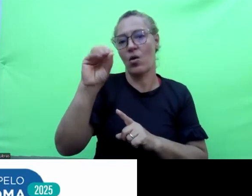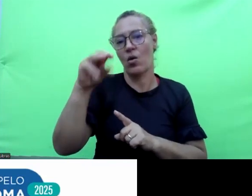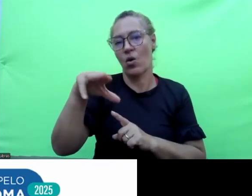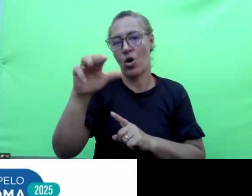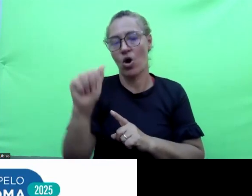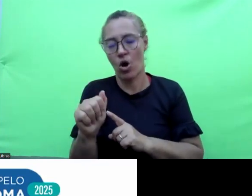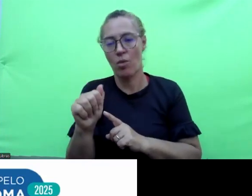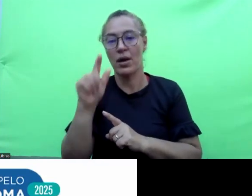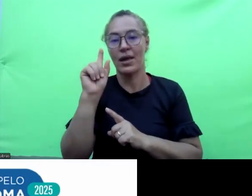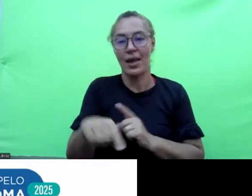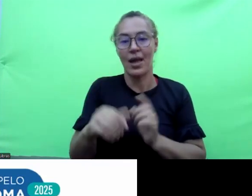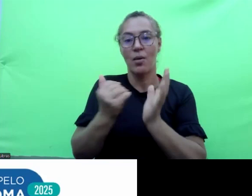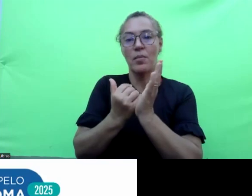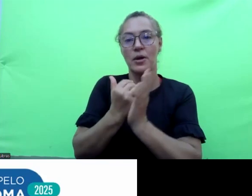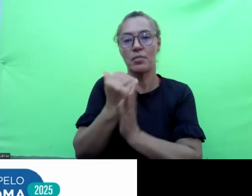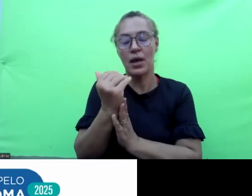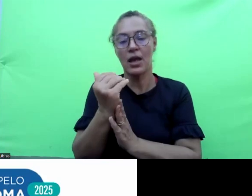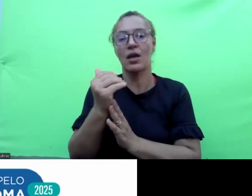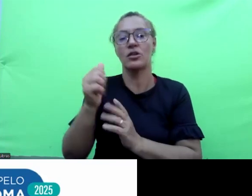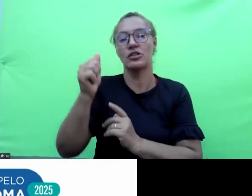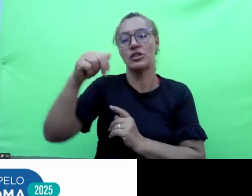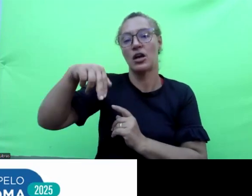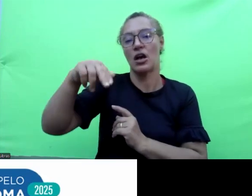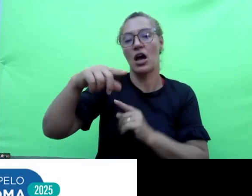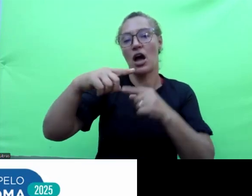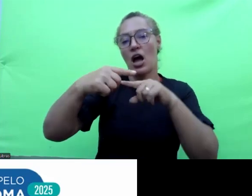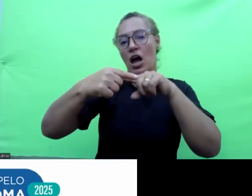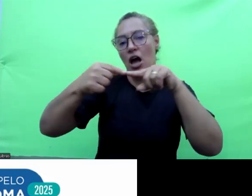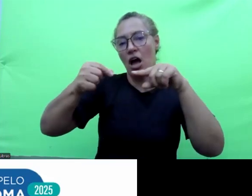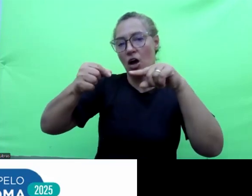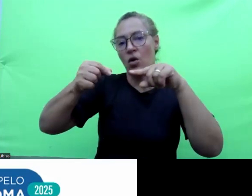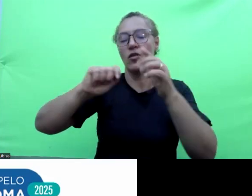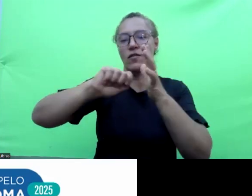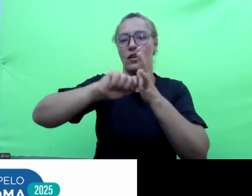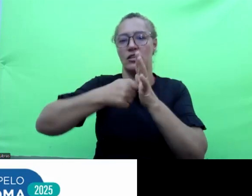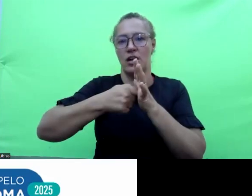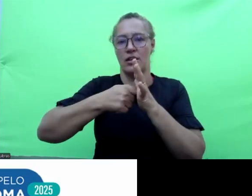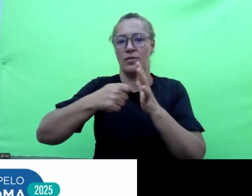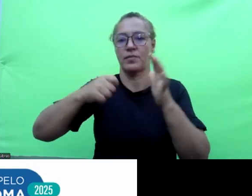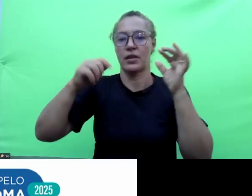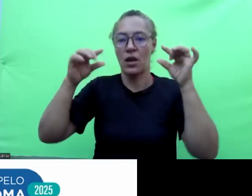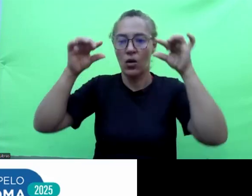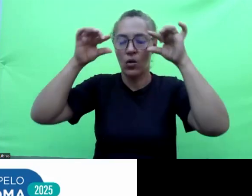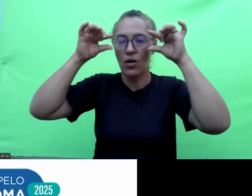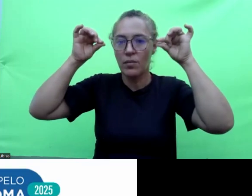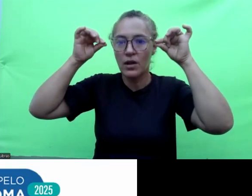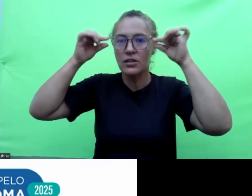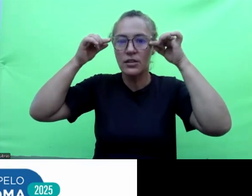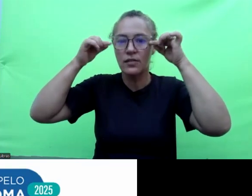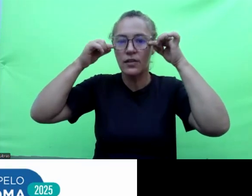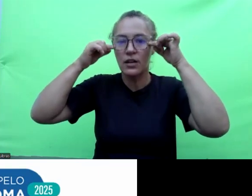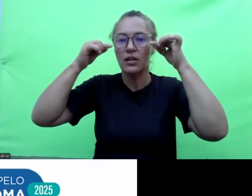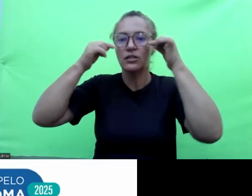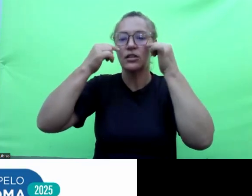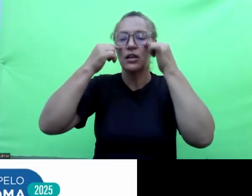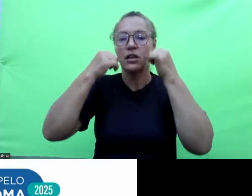glaucoma primário de ângulo fechado. Então, a parte da frente do olho é mais estreitinha, onde a gente tem o canal de drenagem